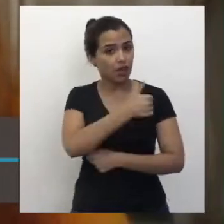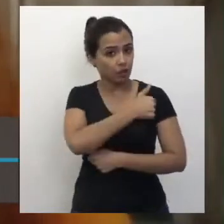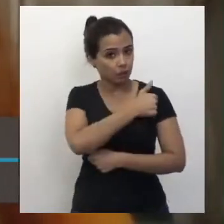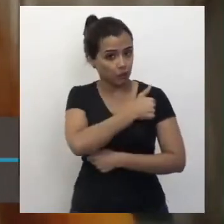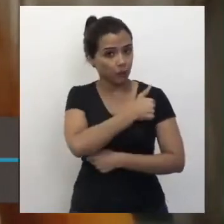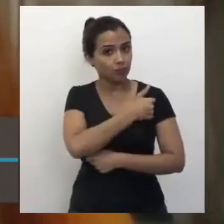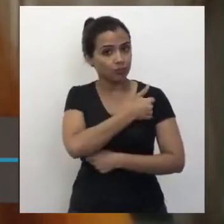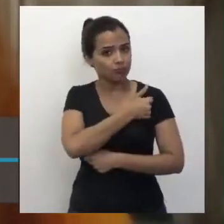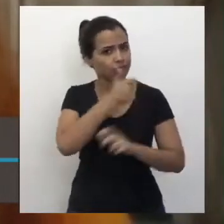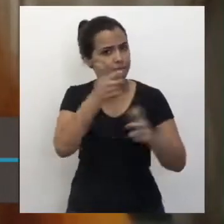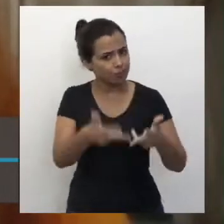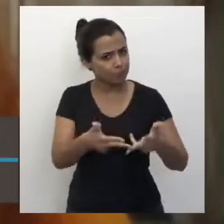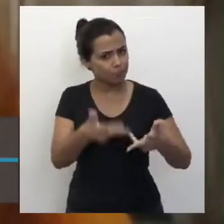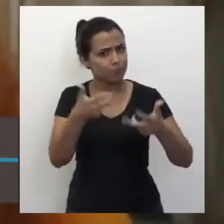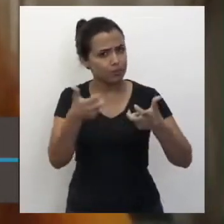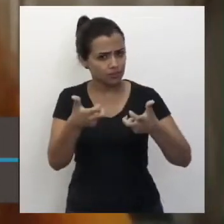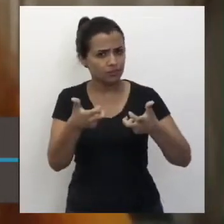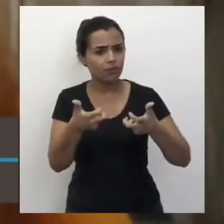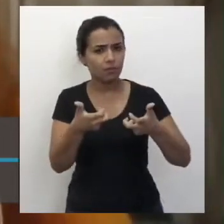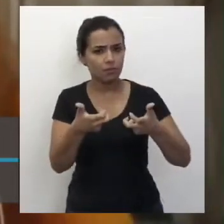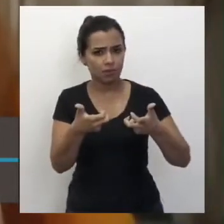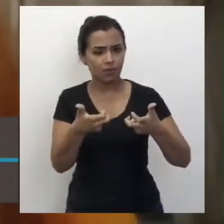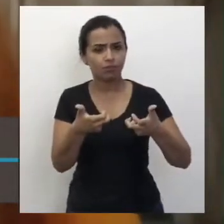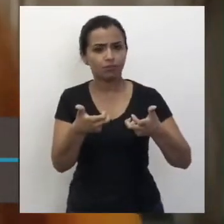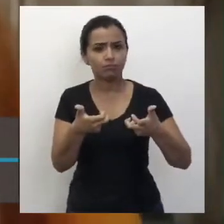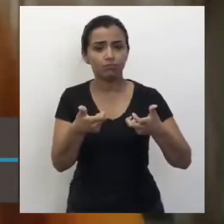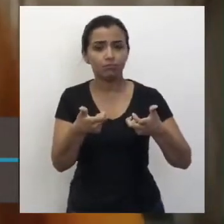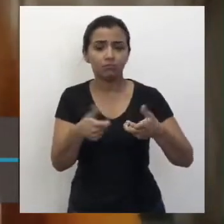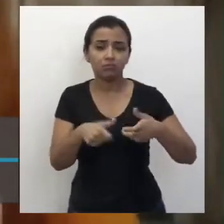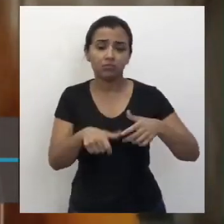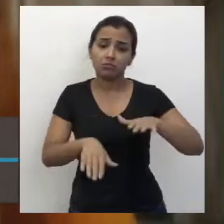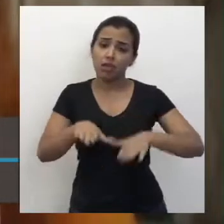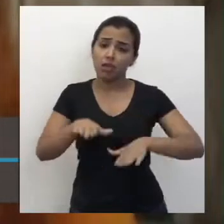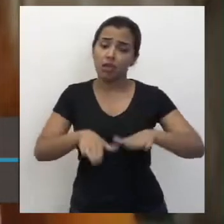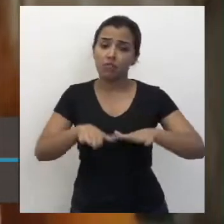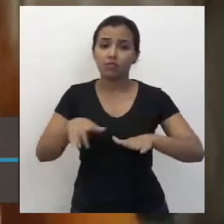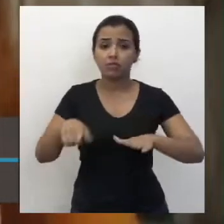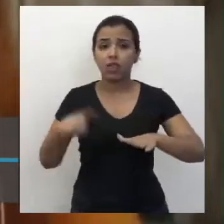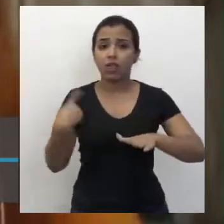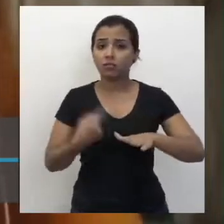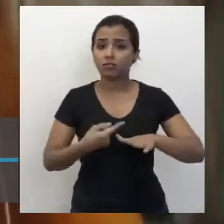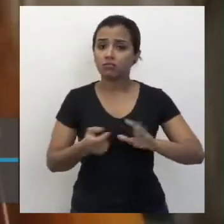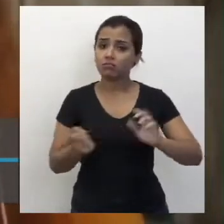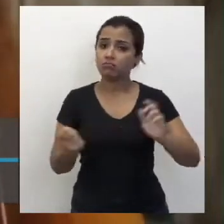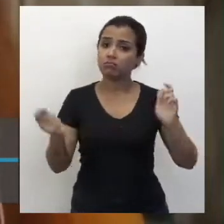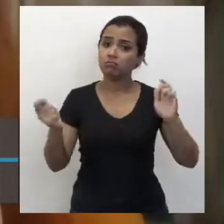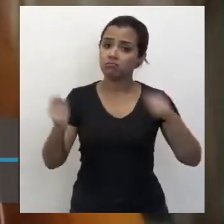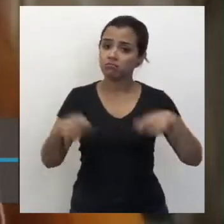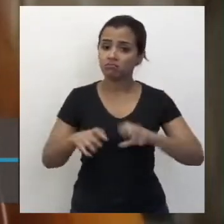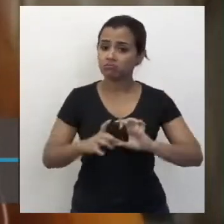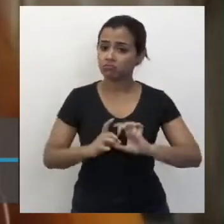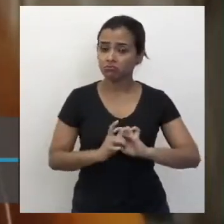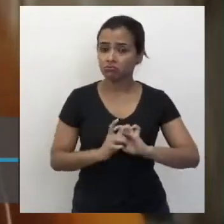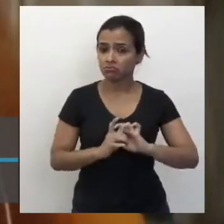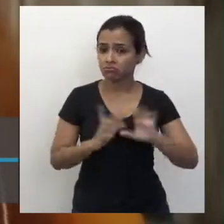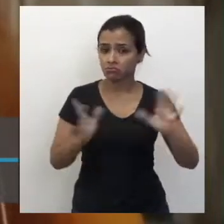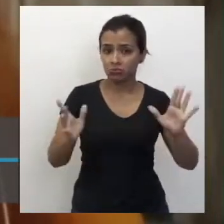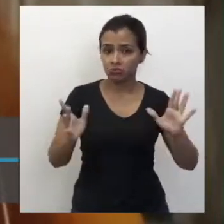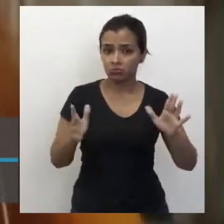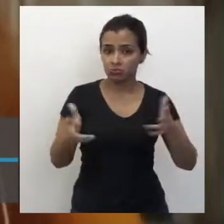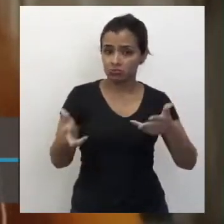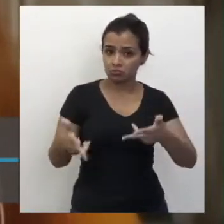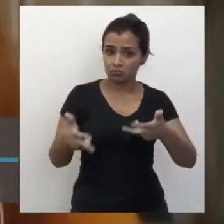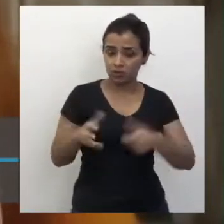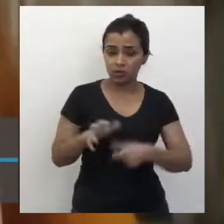que eles perceberam, né, que talvez a gente possa identificar uma